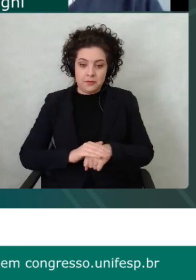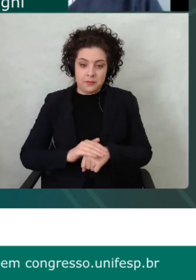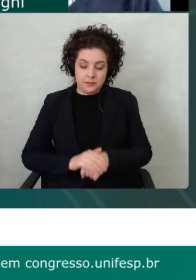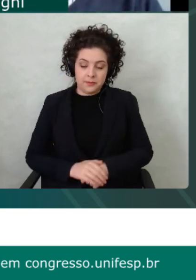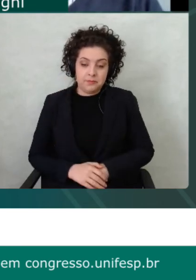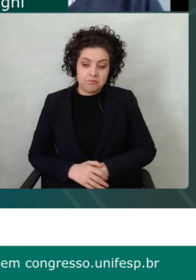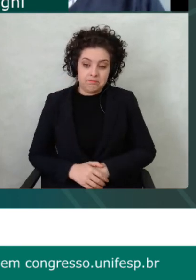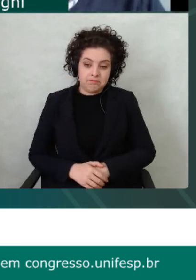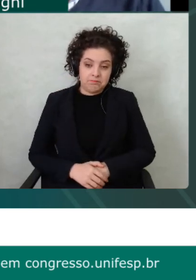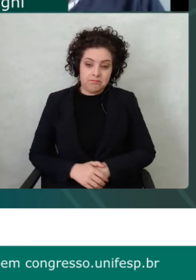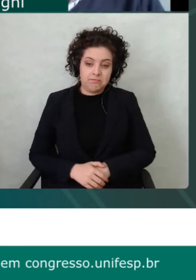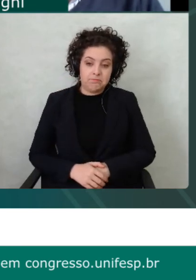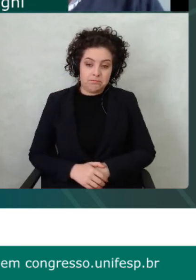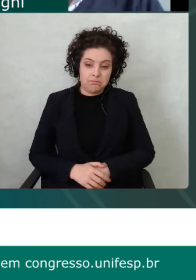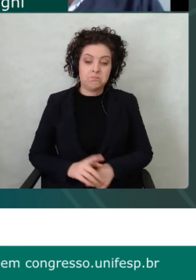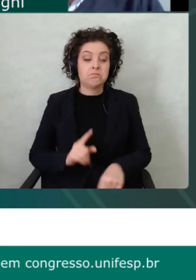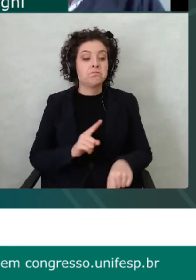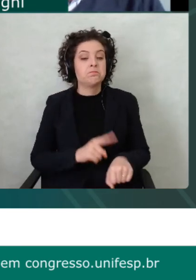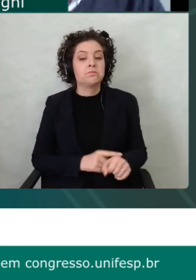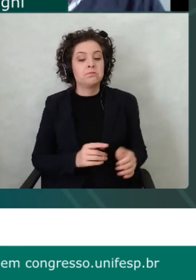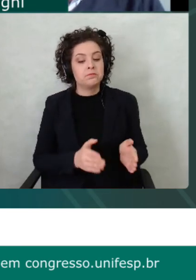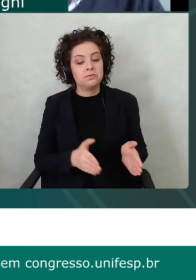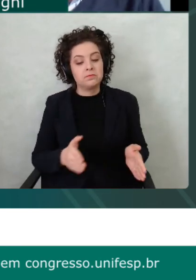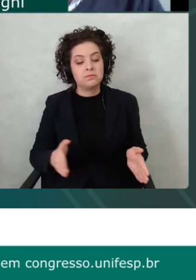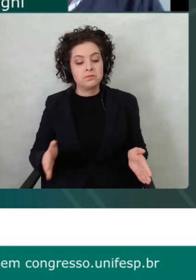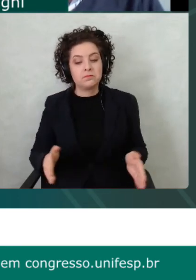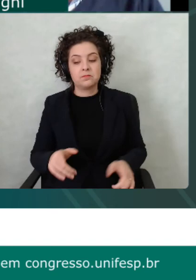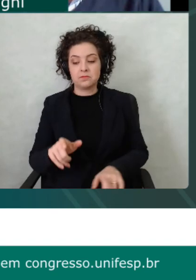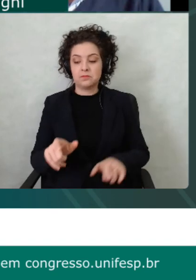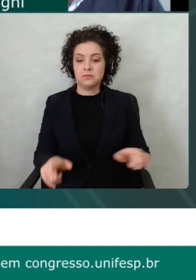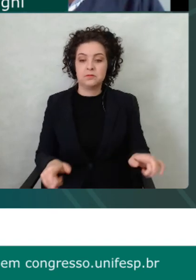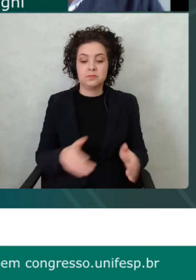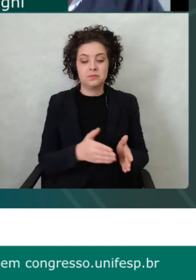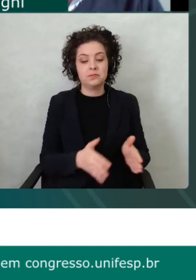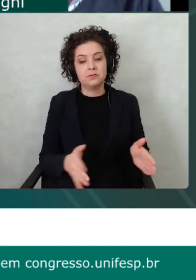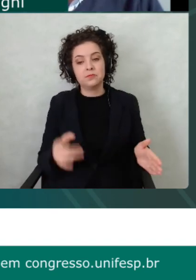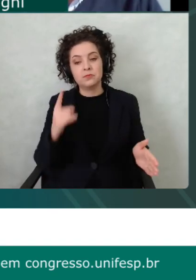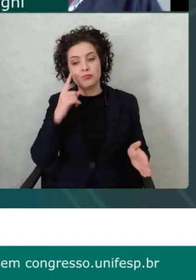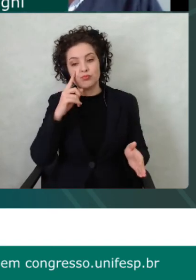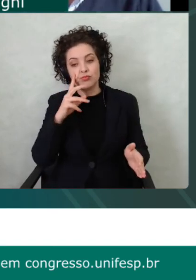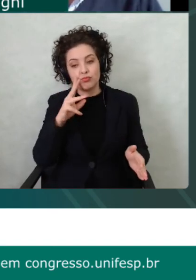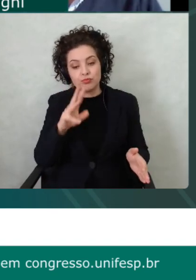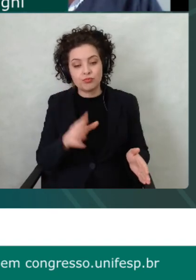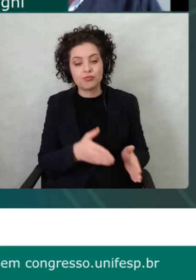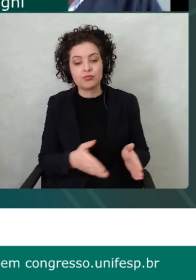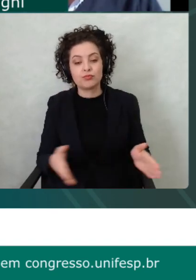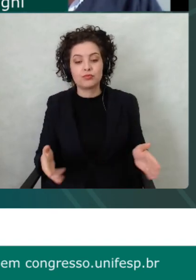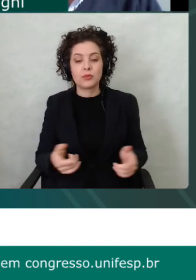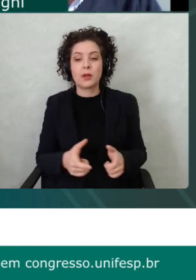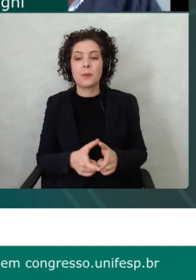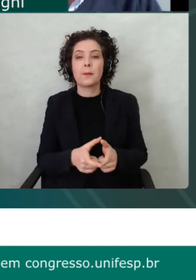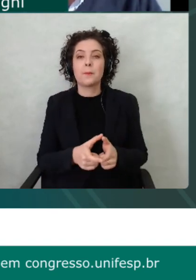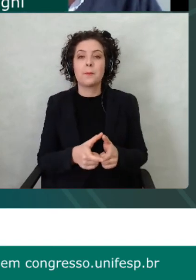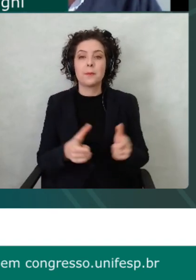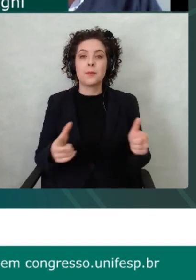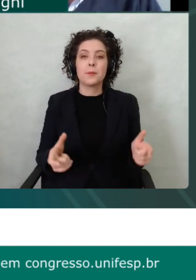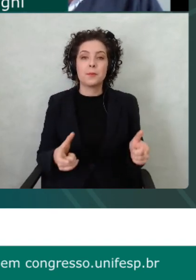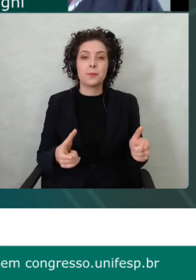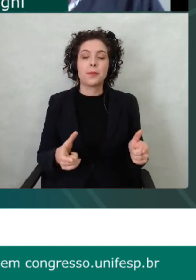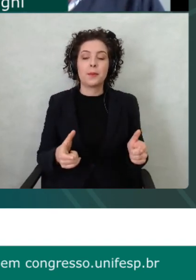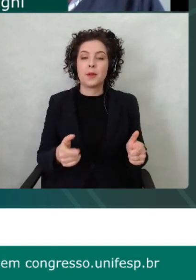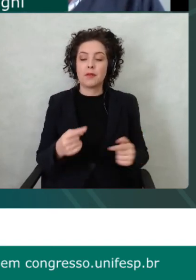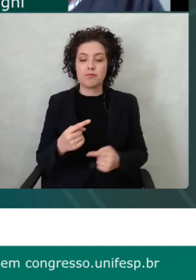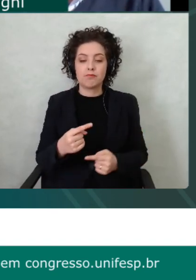tempo, que esses pacientes, muitos deles são pacientes que não têm uma evolução